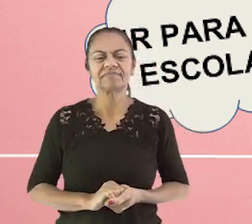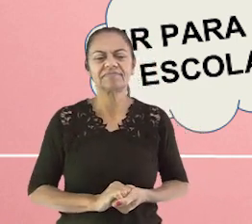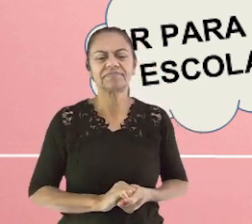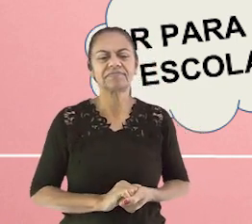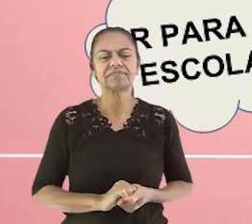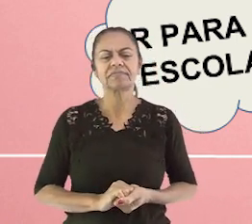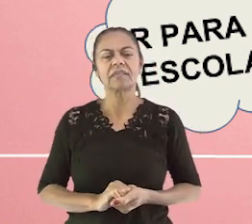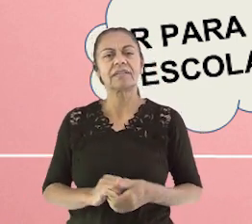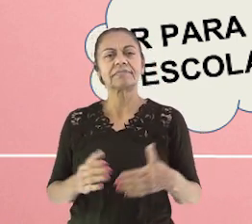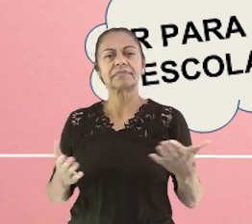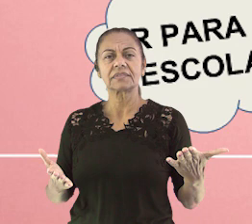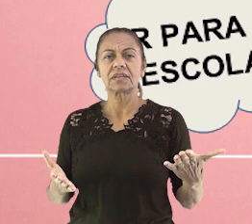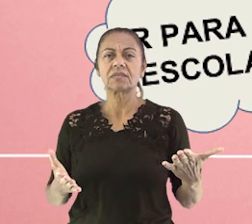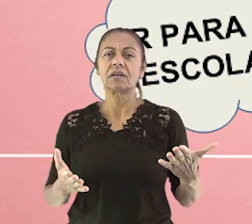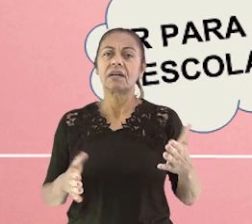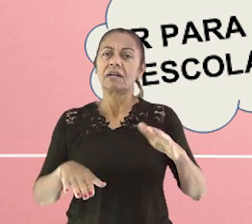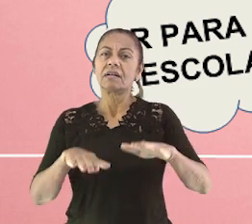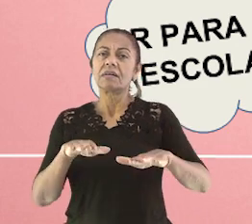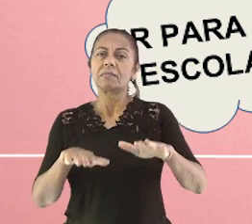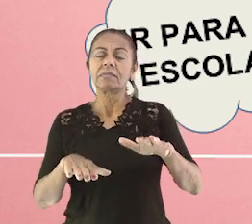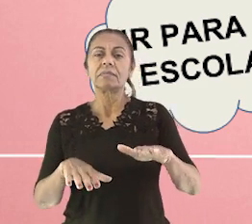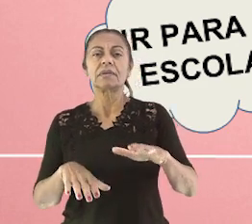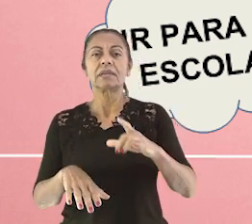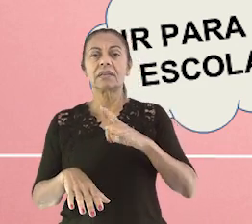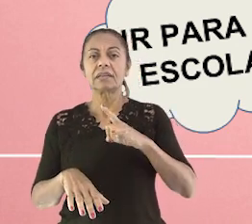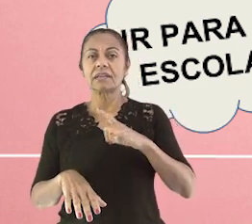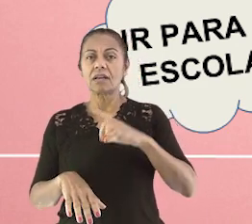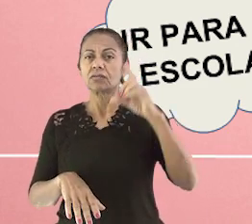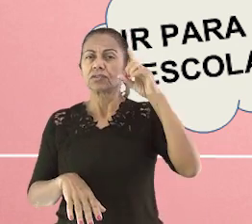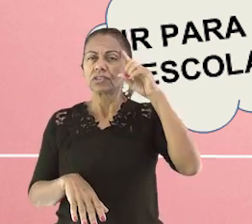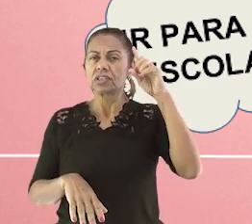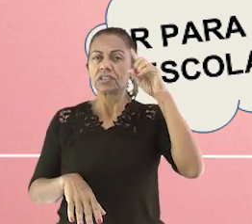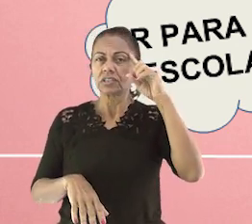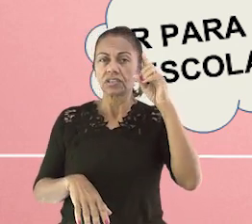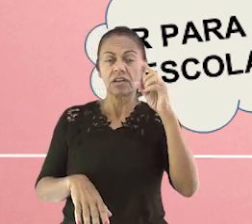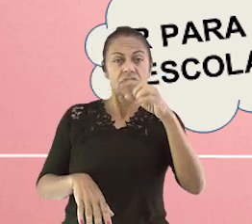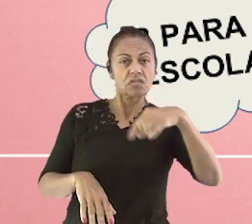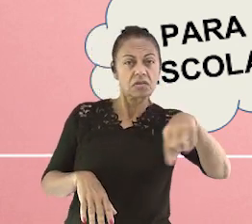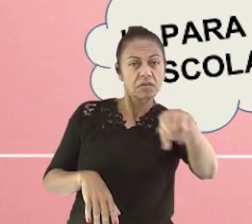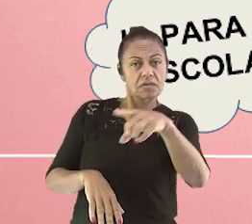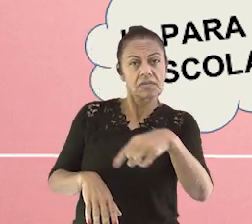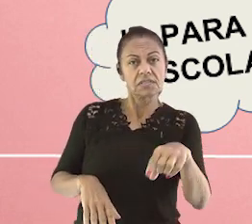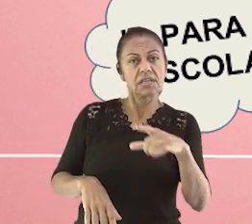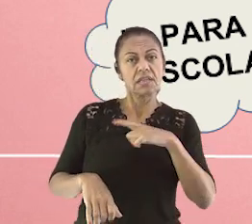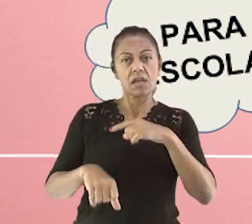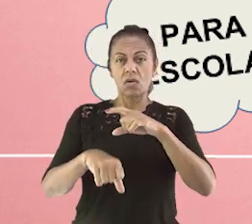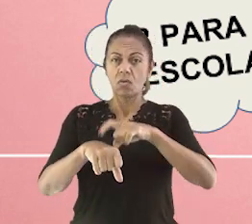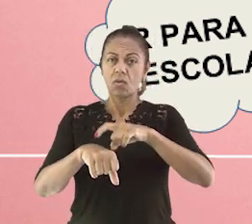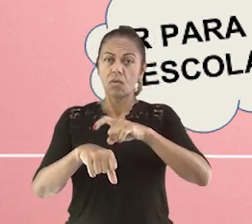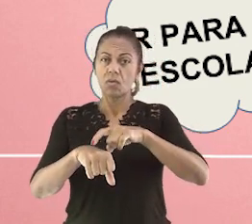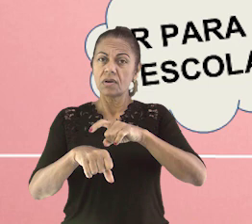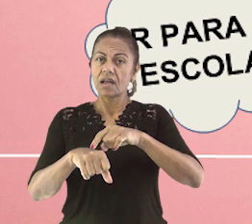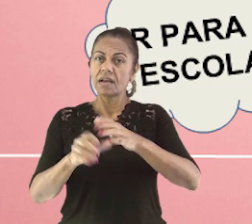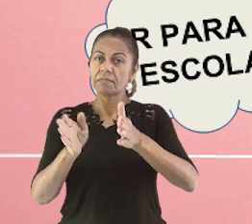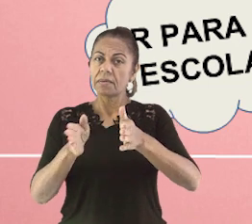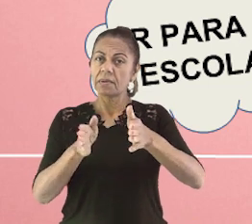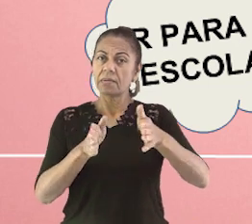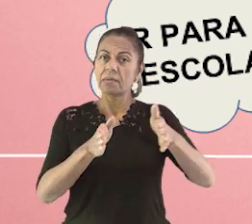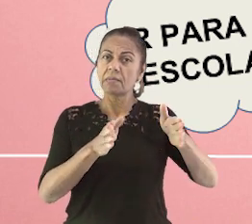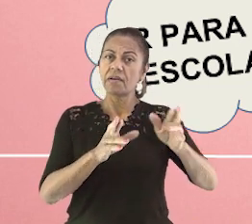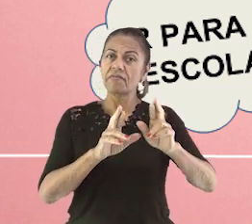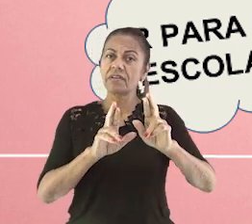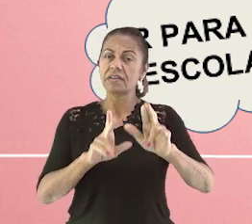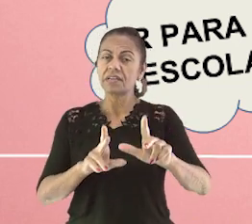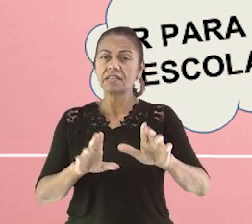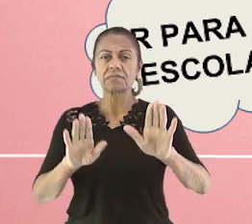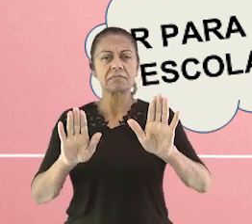É claro que a sua rotina é diferente desta, mas é muito importante organizarmos ela. Temos horário